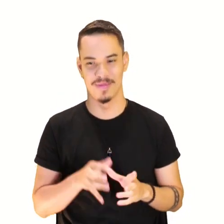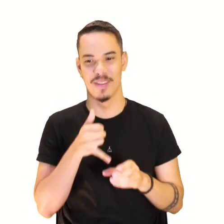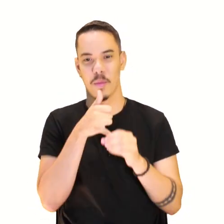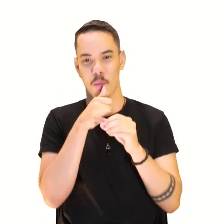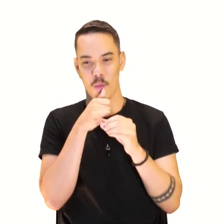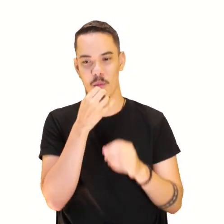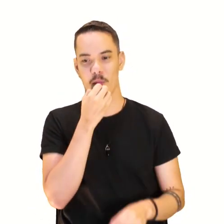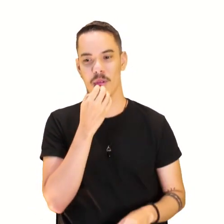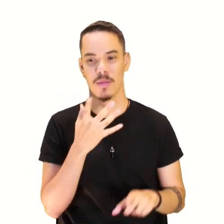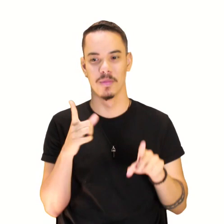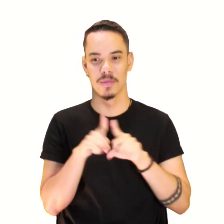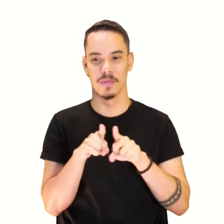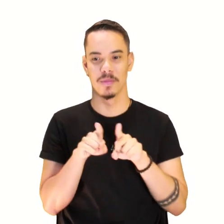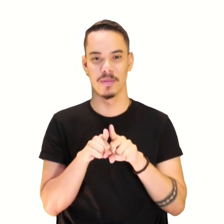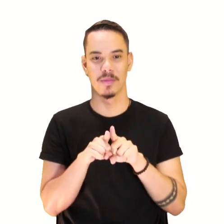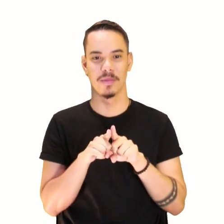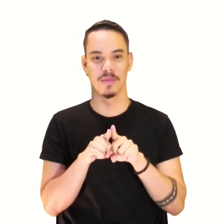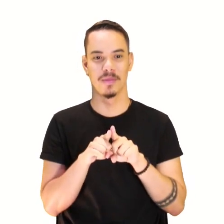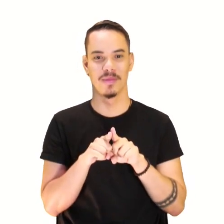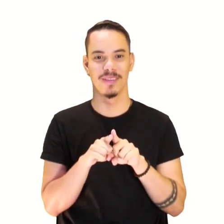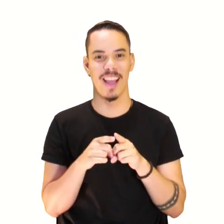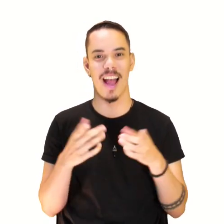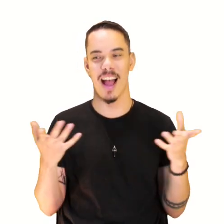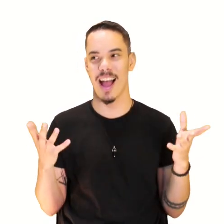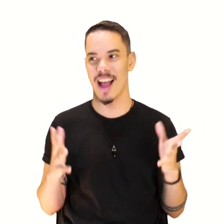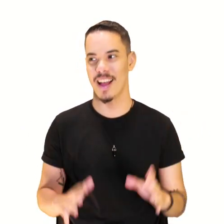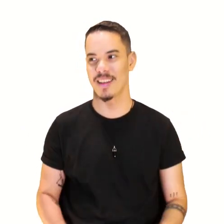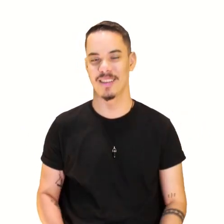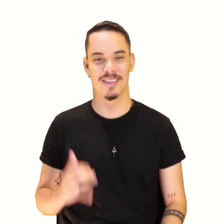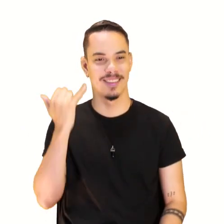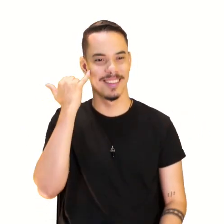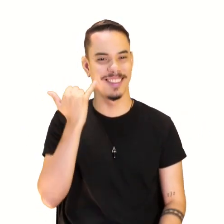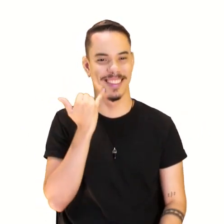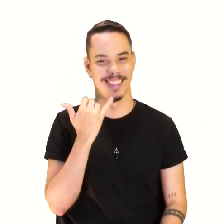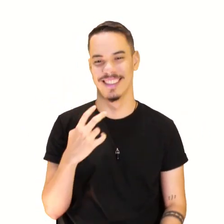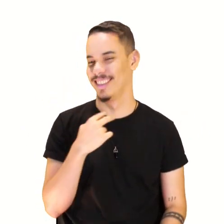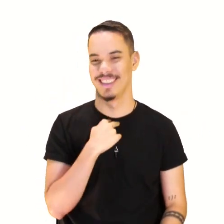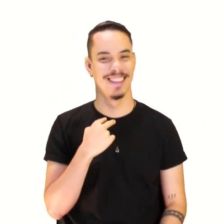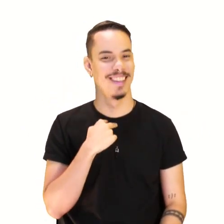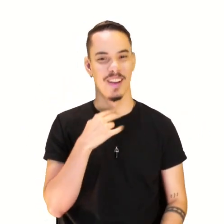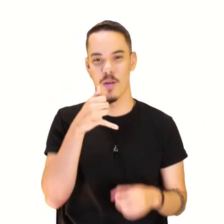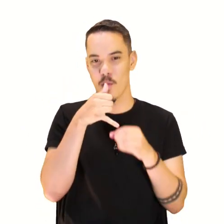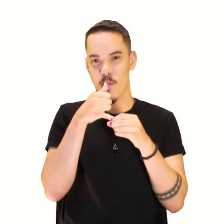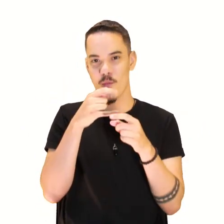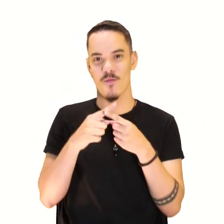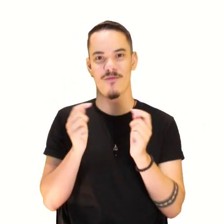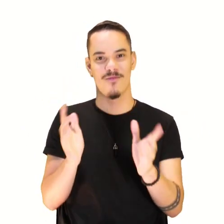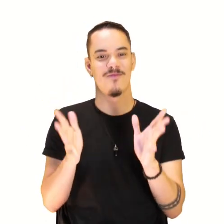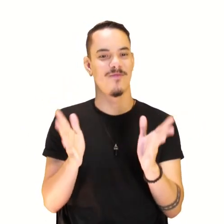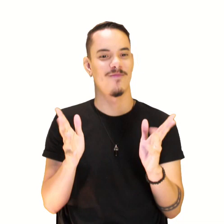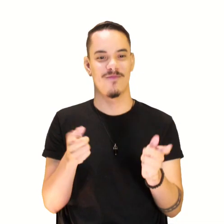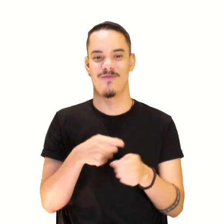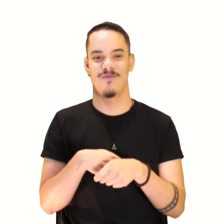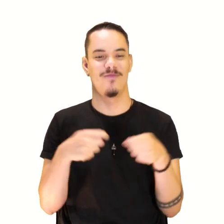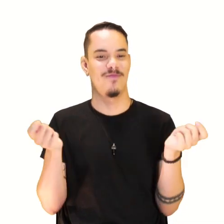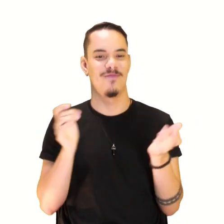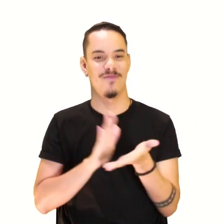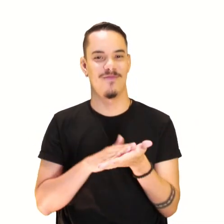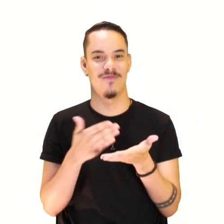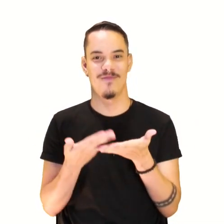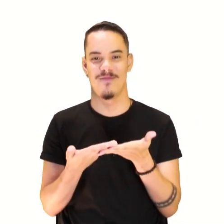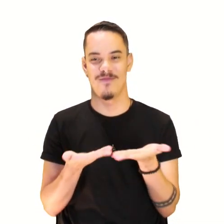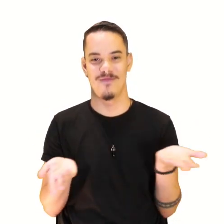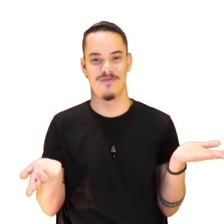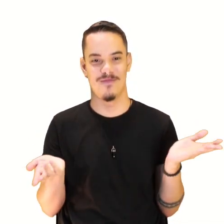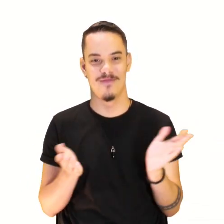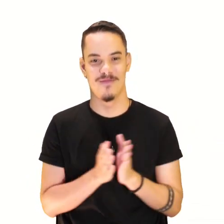bora ver então só não pode ouvir o Vitor né tomar um tereré senão vai dar certo porque usando as mãozinhas ali para interpretar não vai dar